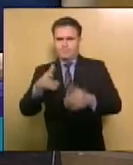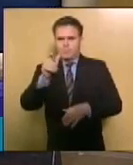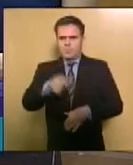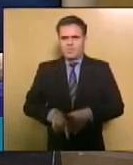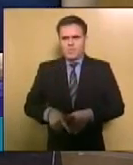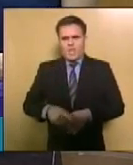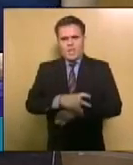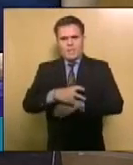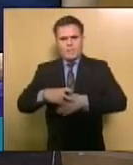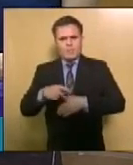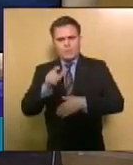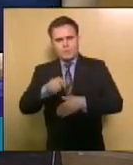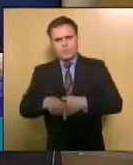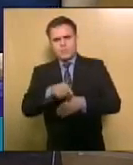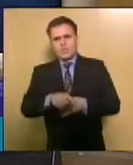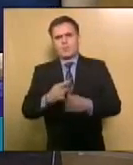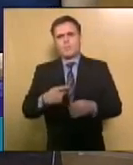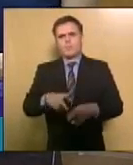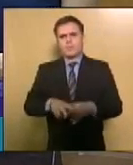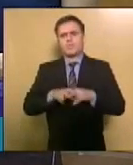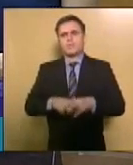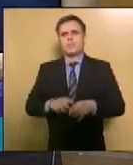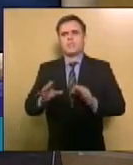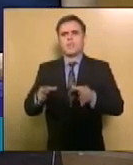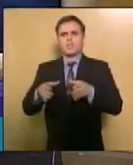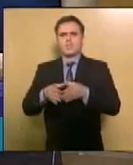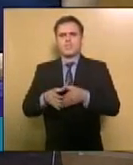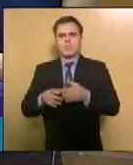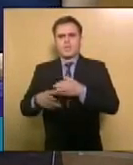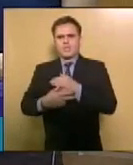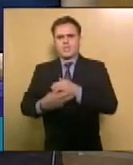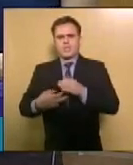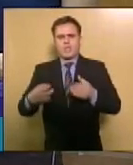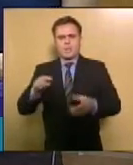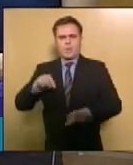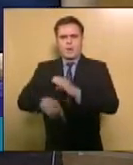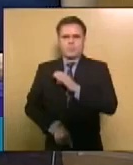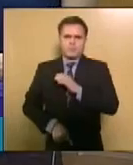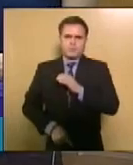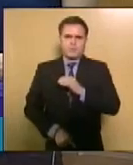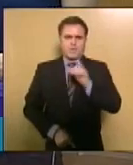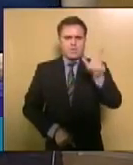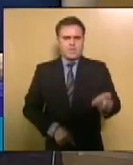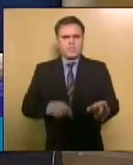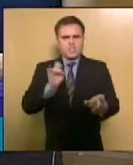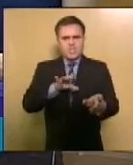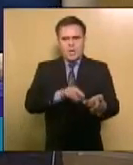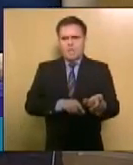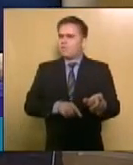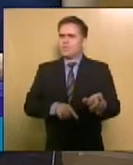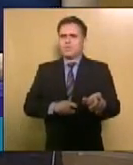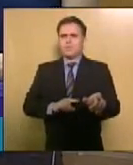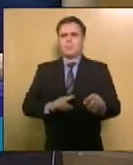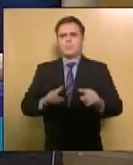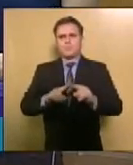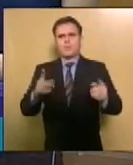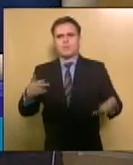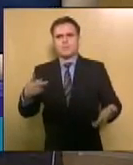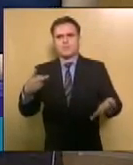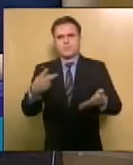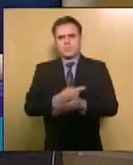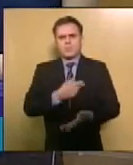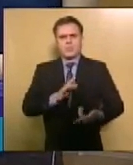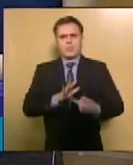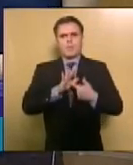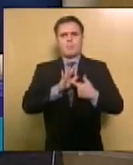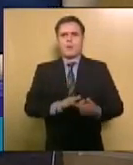criminoso e a gente tá pensando em inteligência criminal de uma forma mais Ampla não pensando apenas o indivíduo mas pensando das circunstâncias que vão gerar os